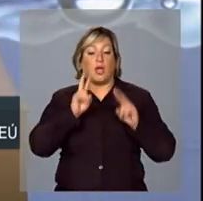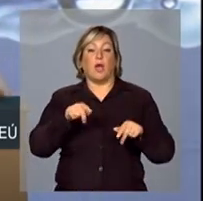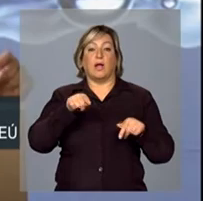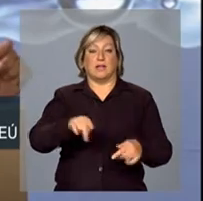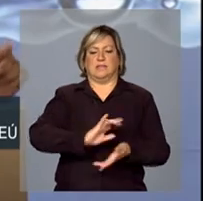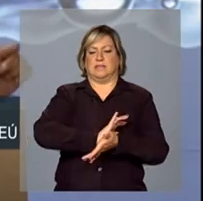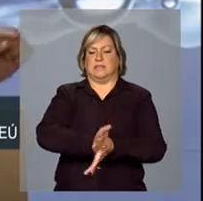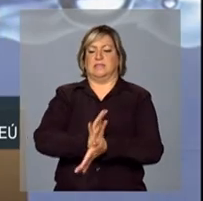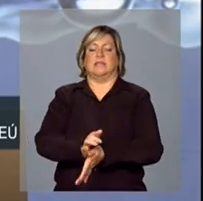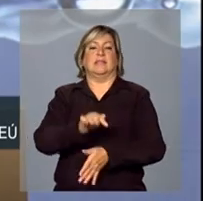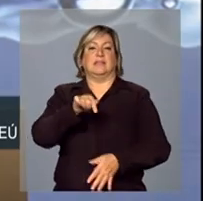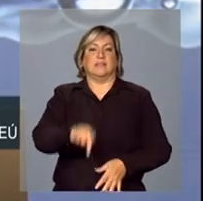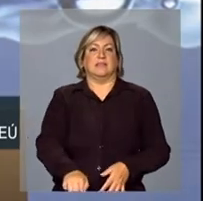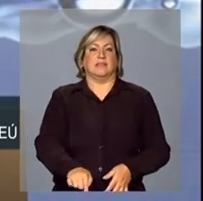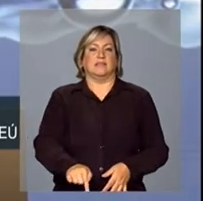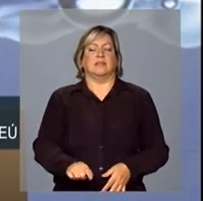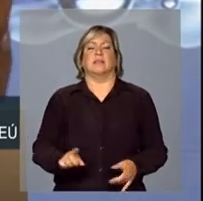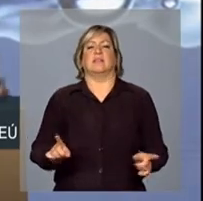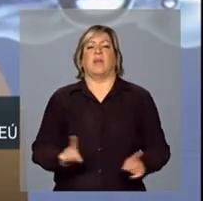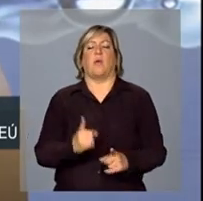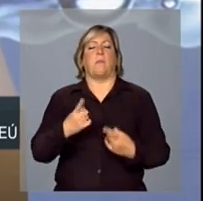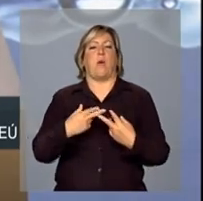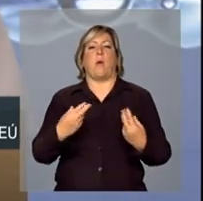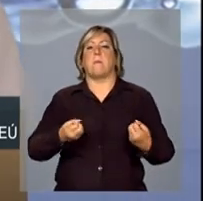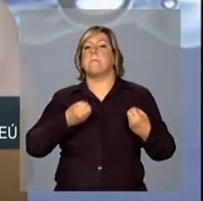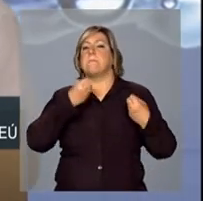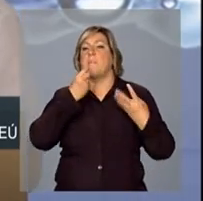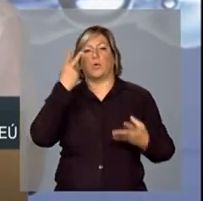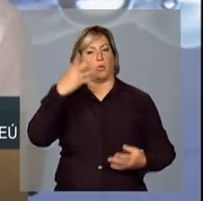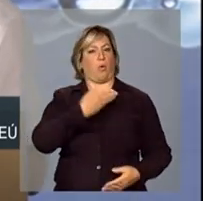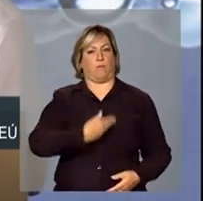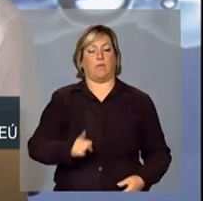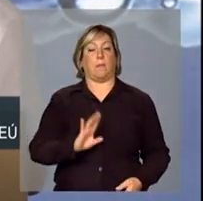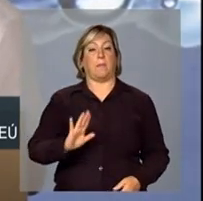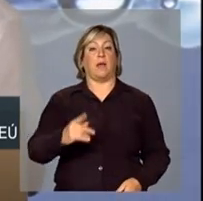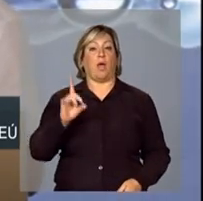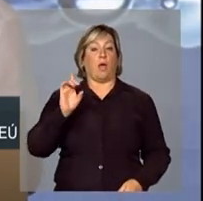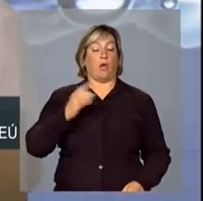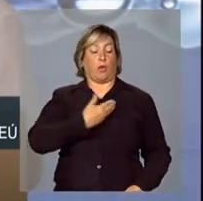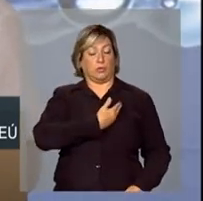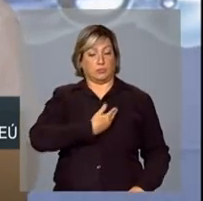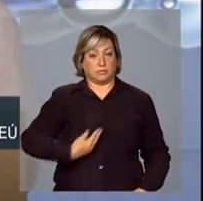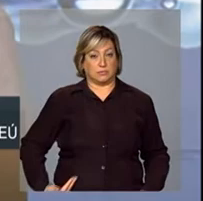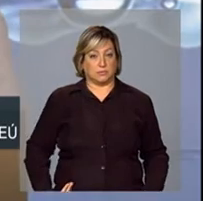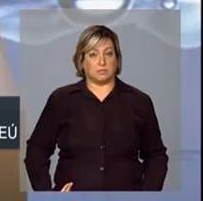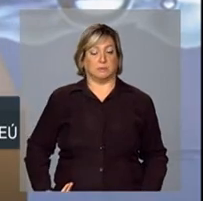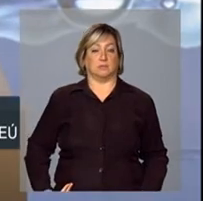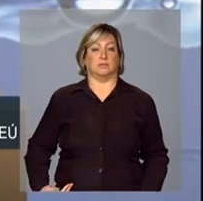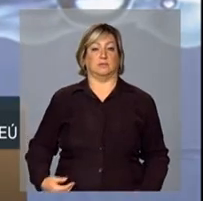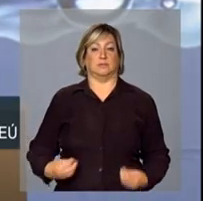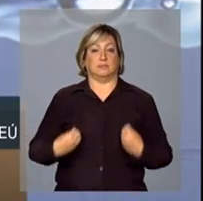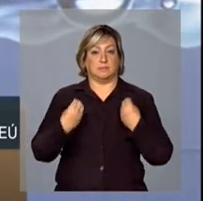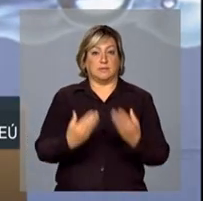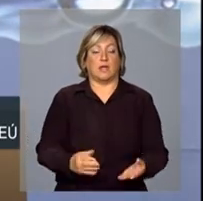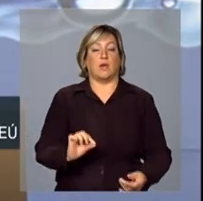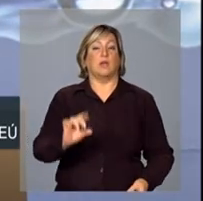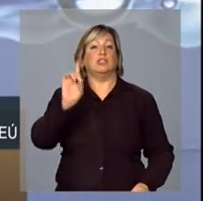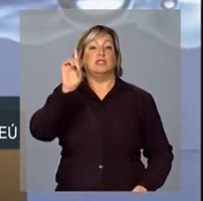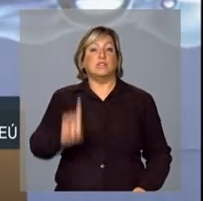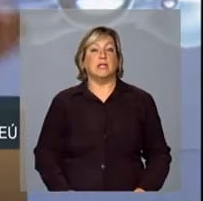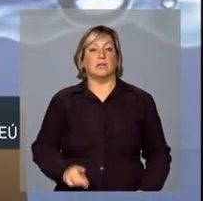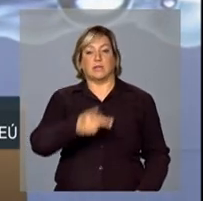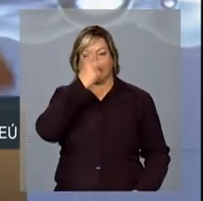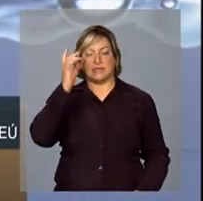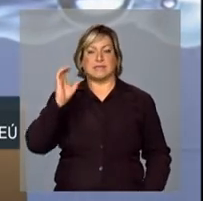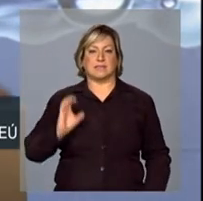não como algo e uma dádiva do governo, mas como um direito da cidadania brasileira de construir